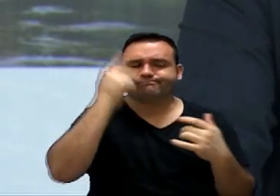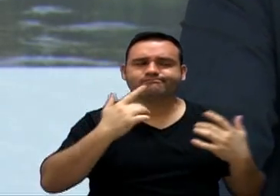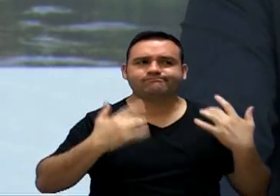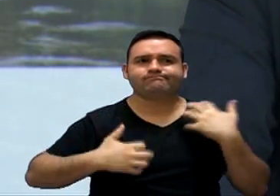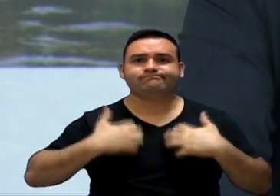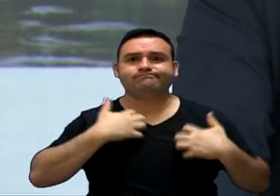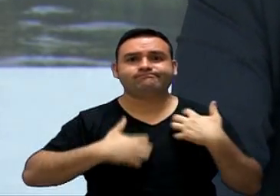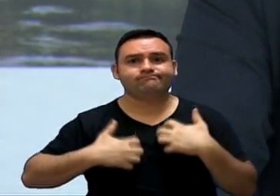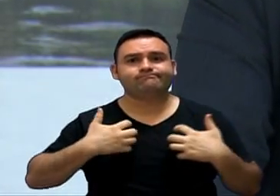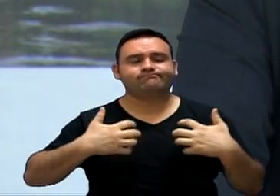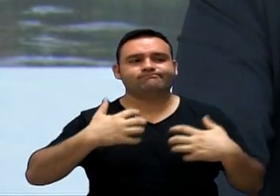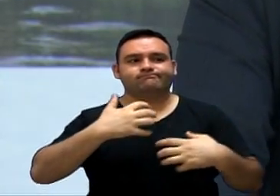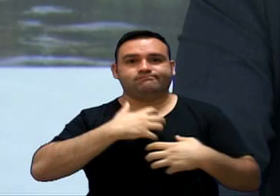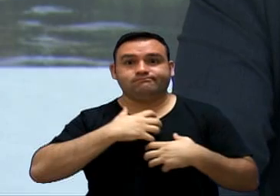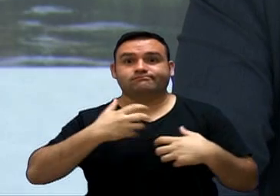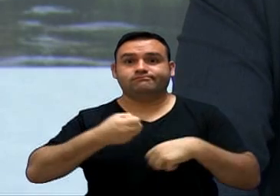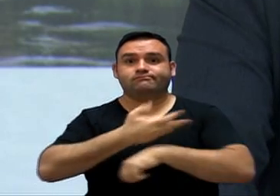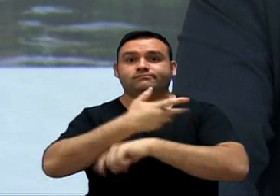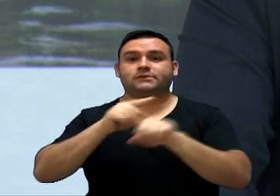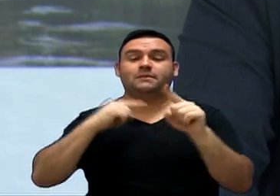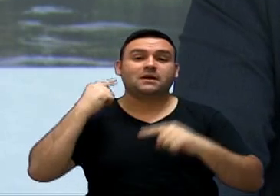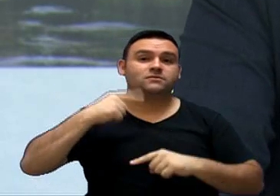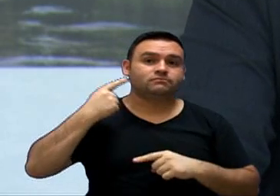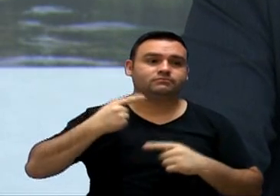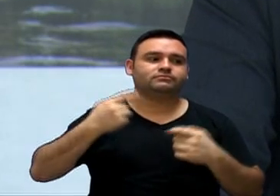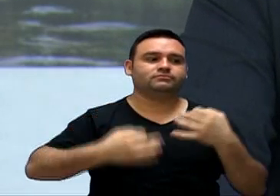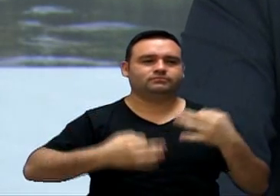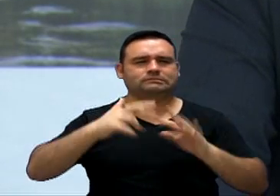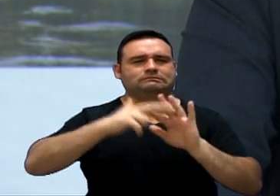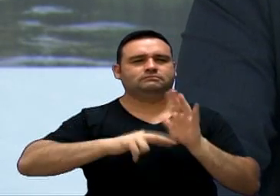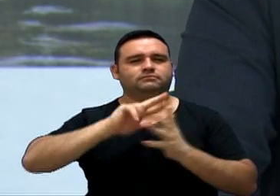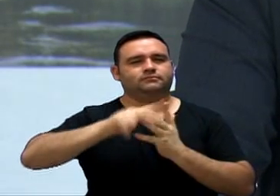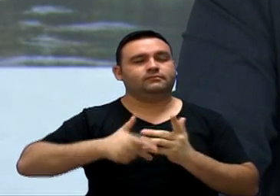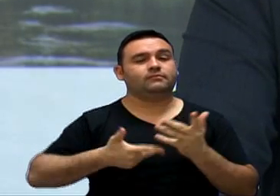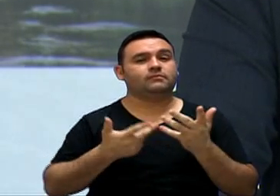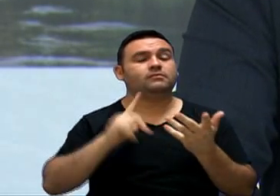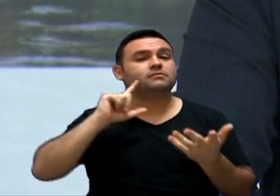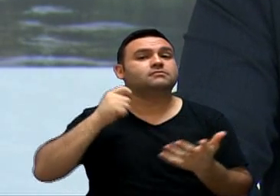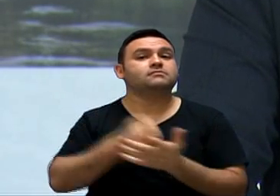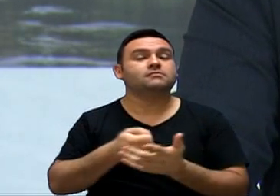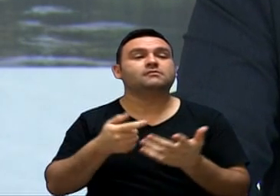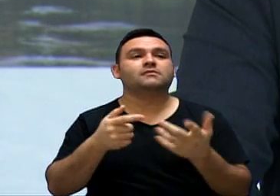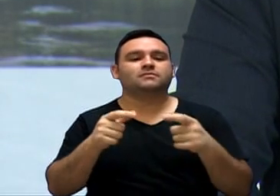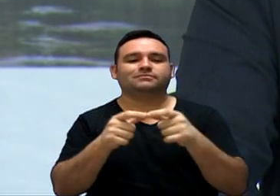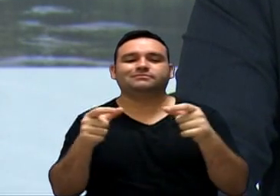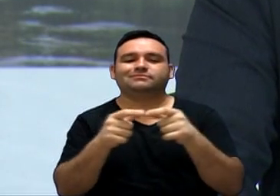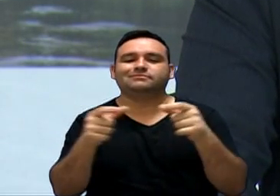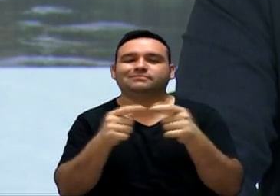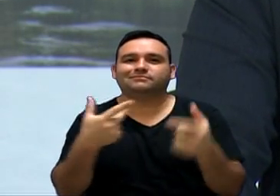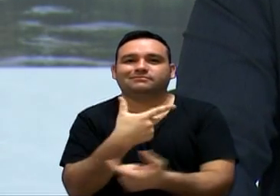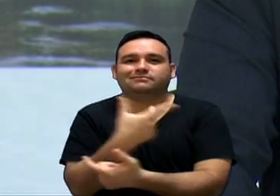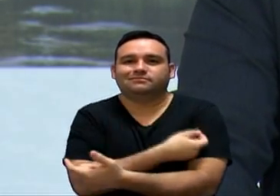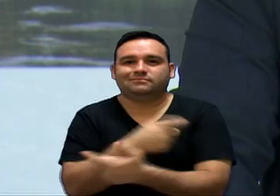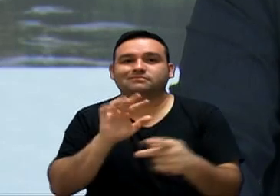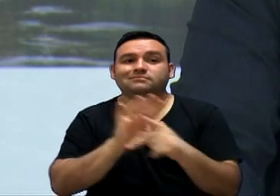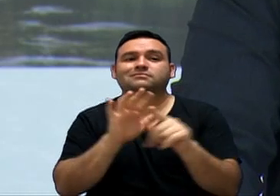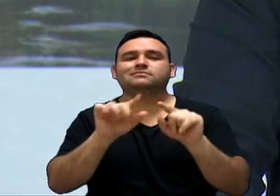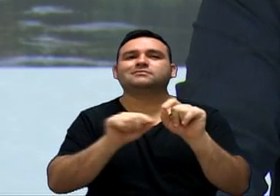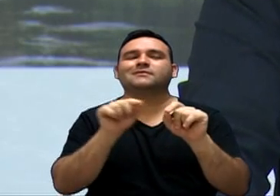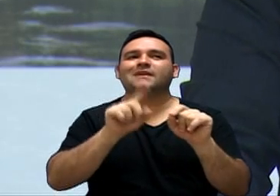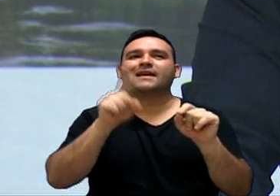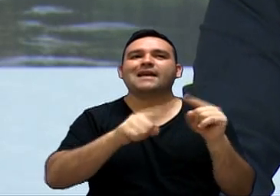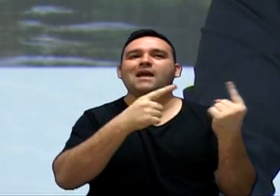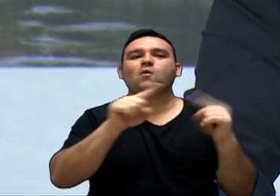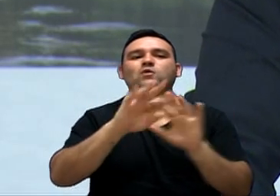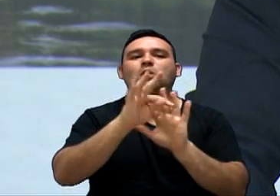insegurança emocional e jurídica na população. Essa medida, esse passaporte da vacina, vem contra